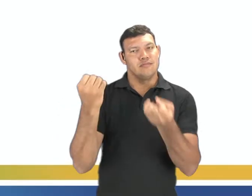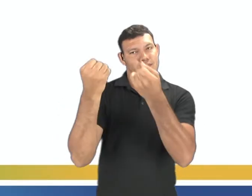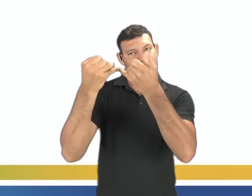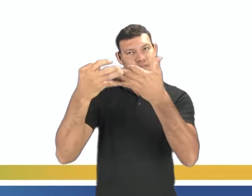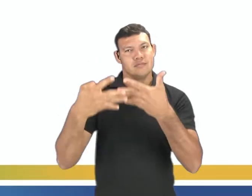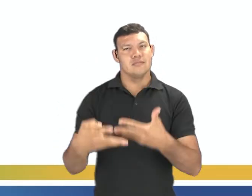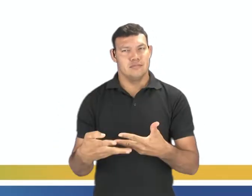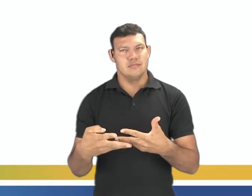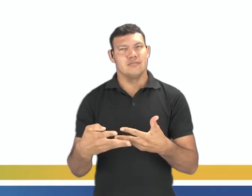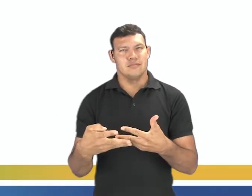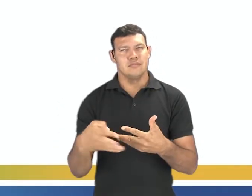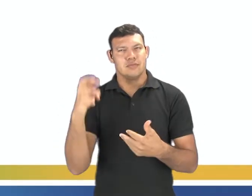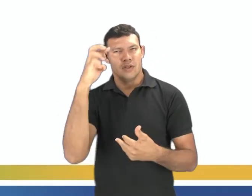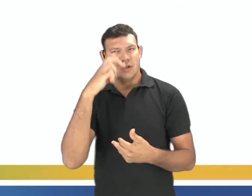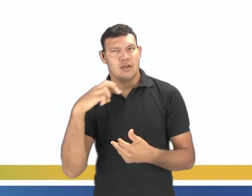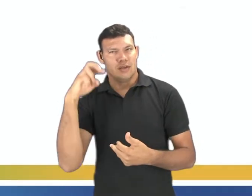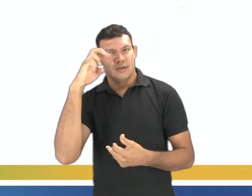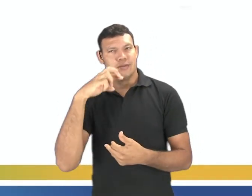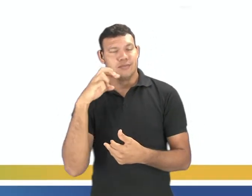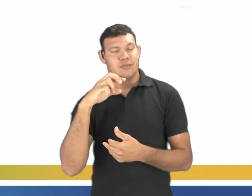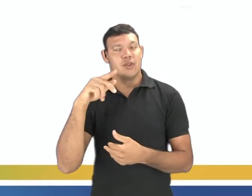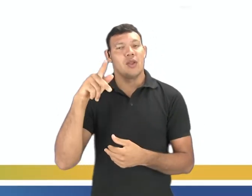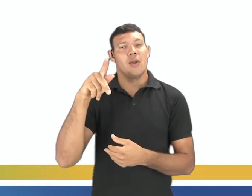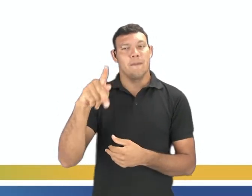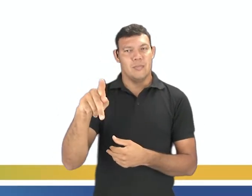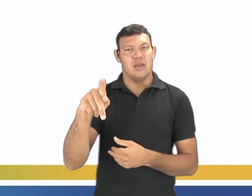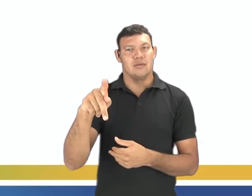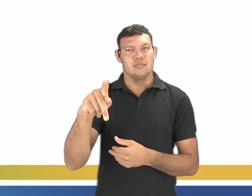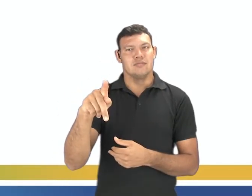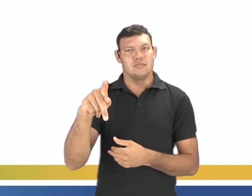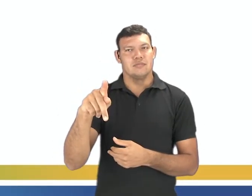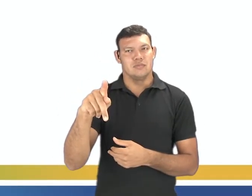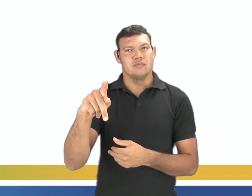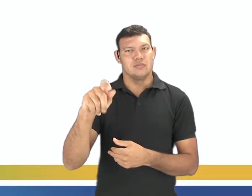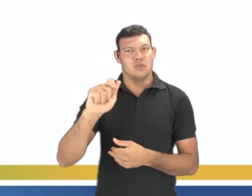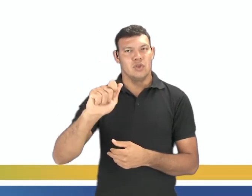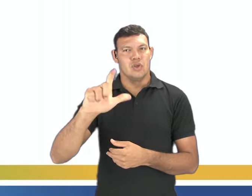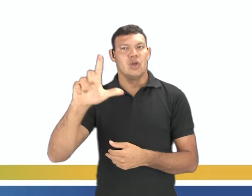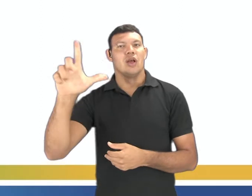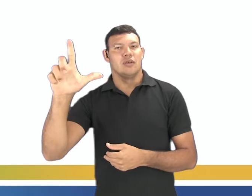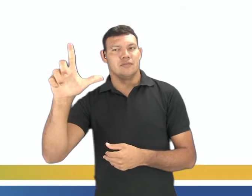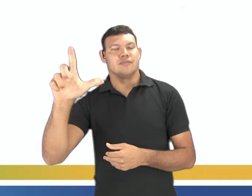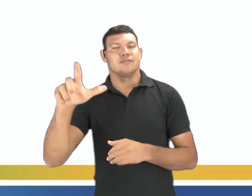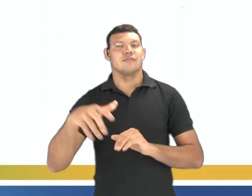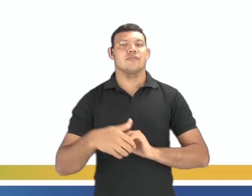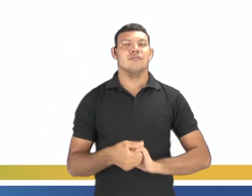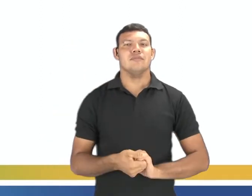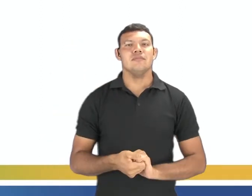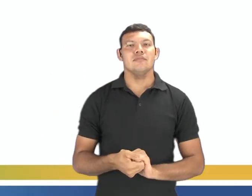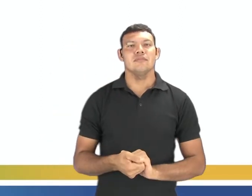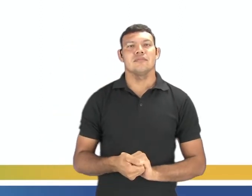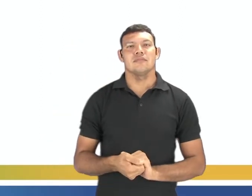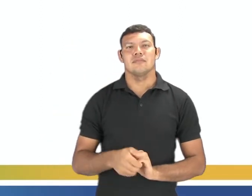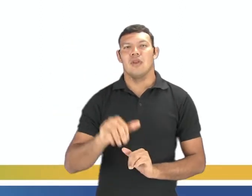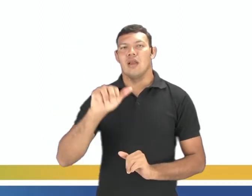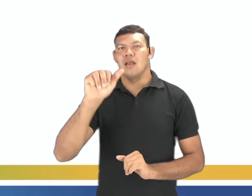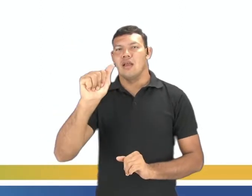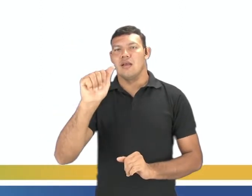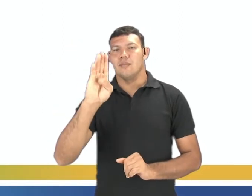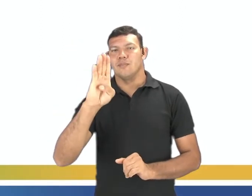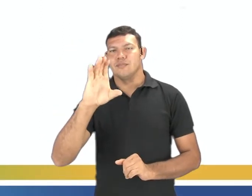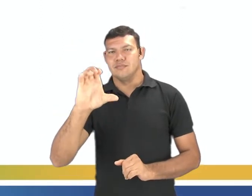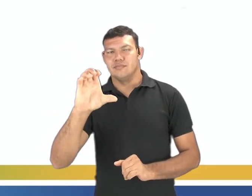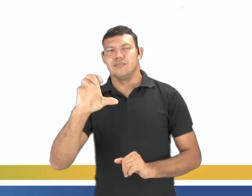observe que o ponto p é dado pelas letras maiúscula abc e entre outras